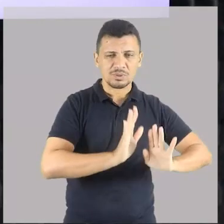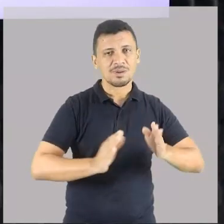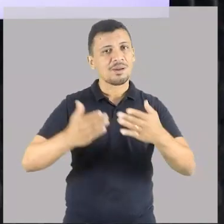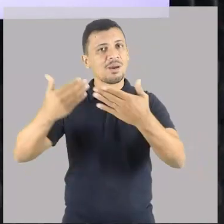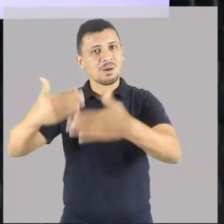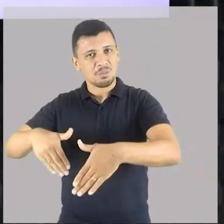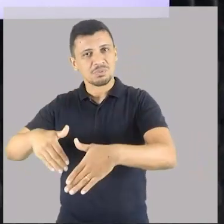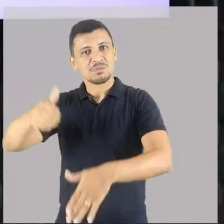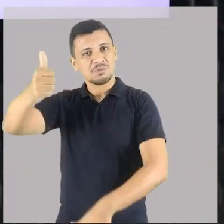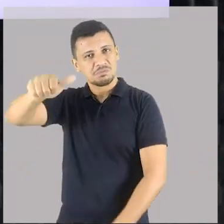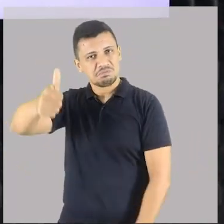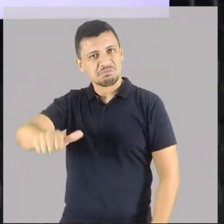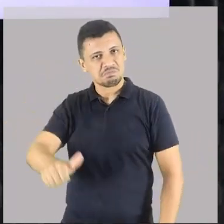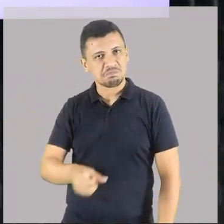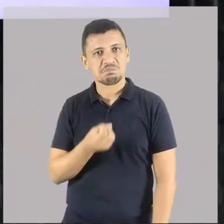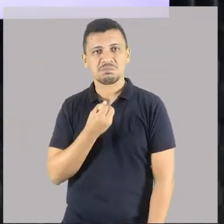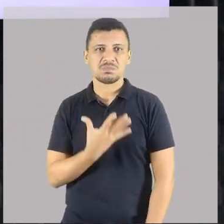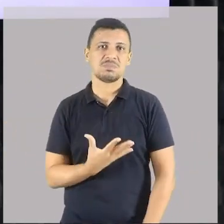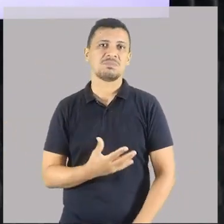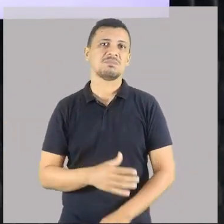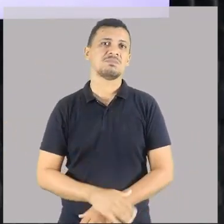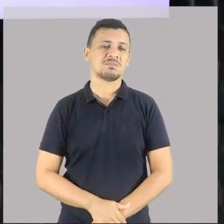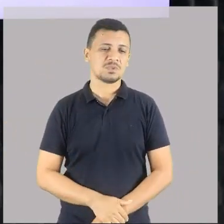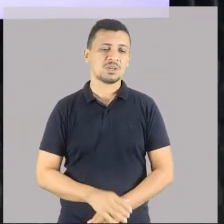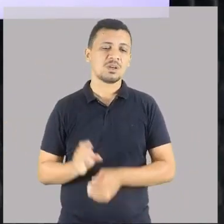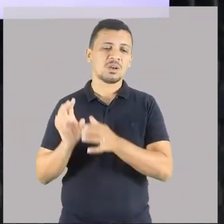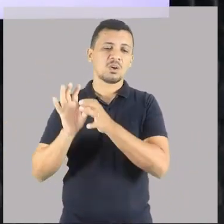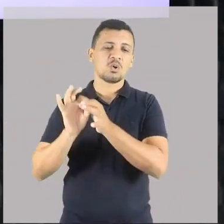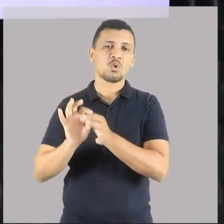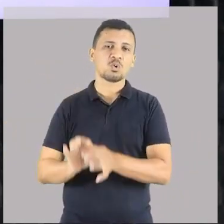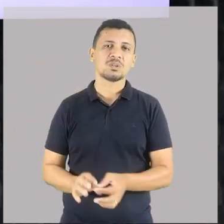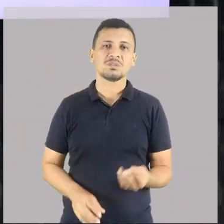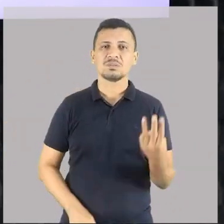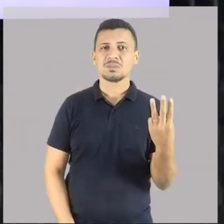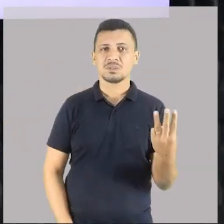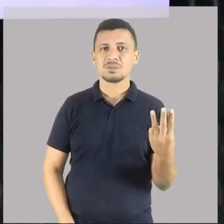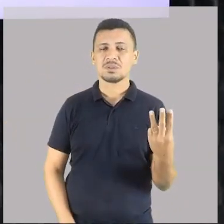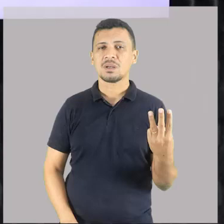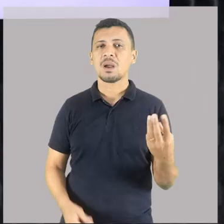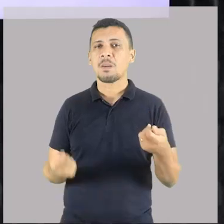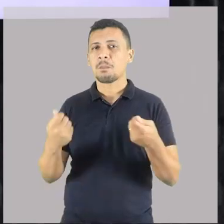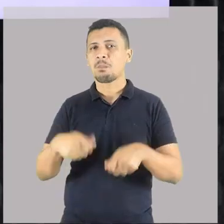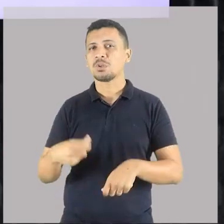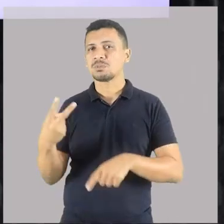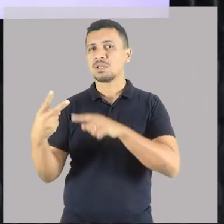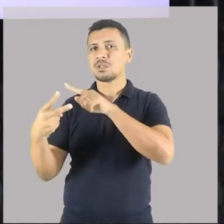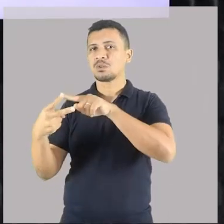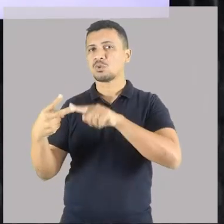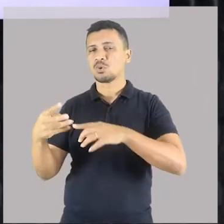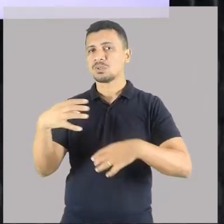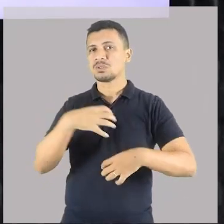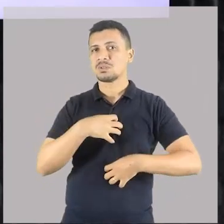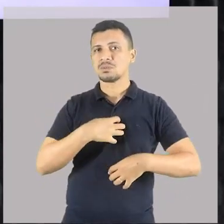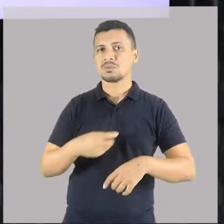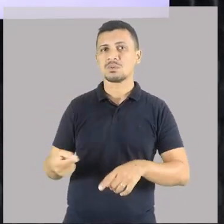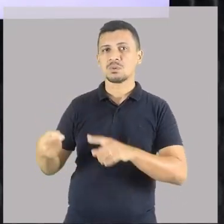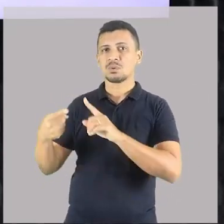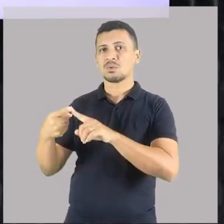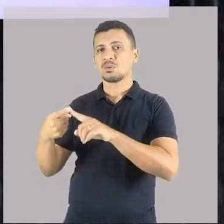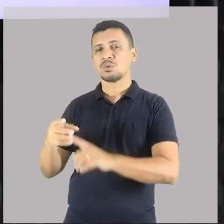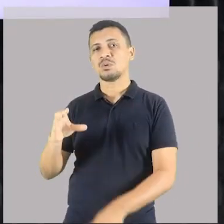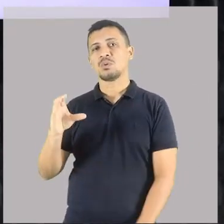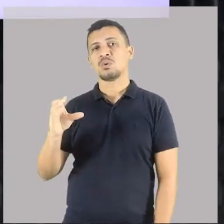bem avaliadas. Então, nesse contexto 3, eu tenho duas possibilidades de sentido. Ou de